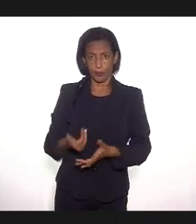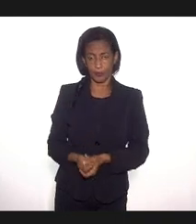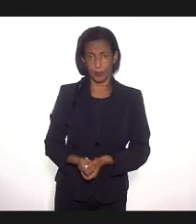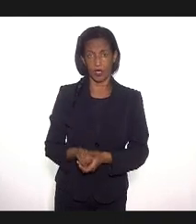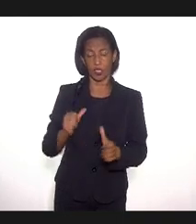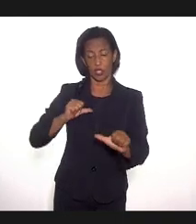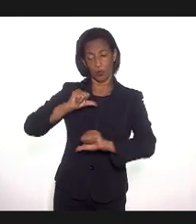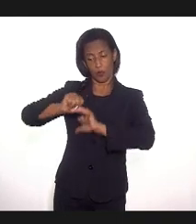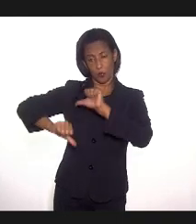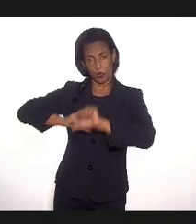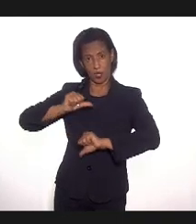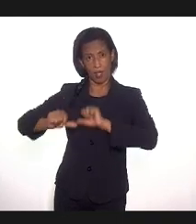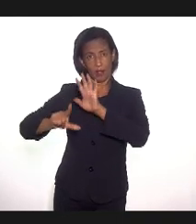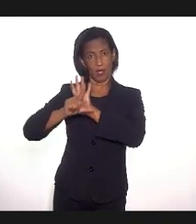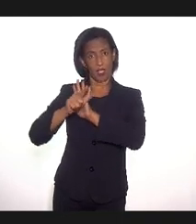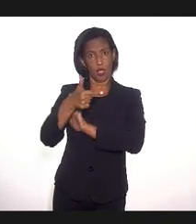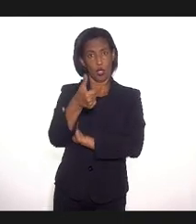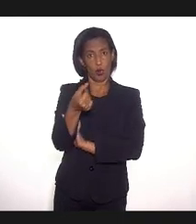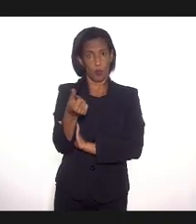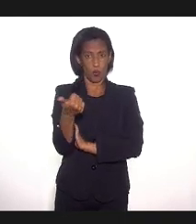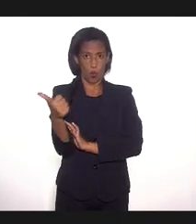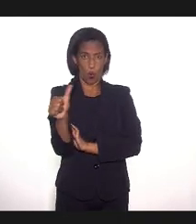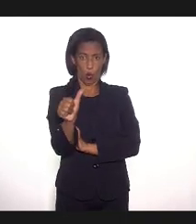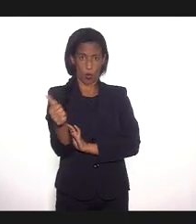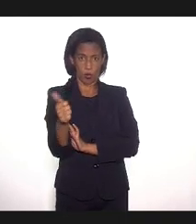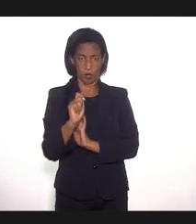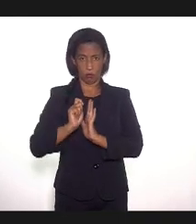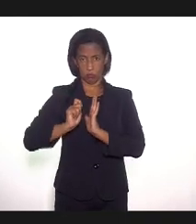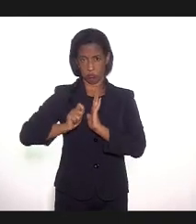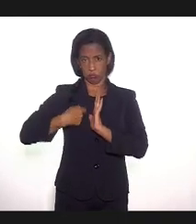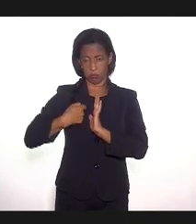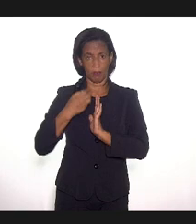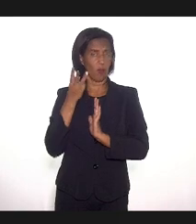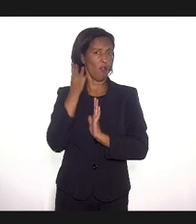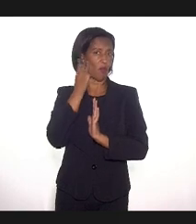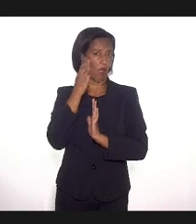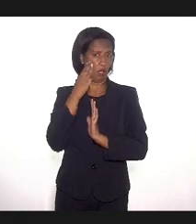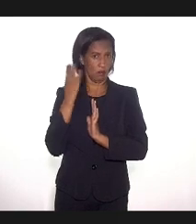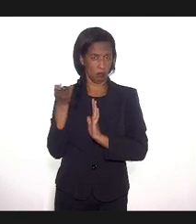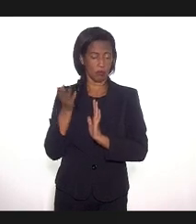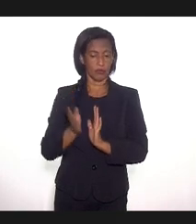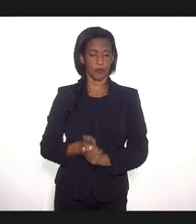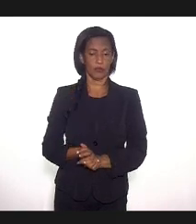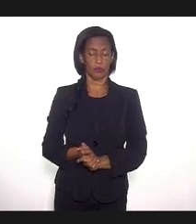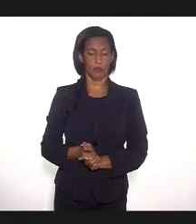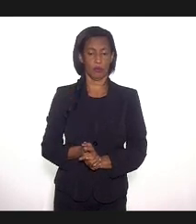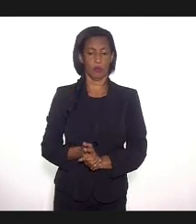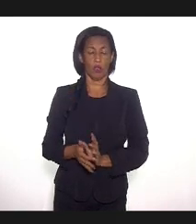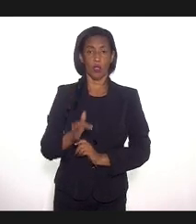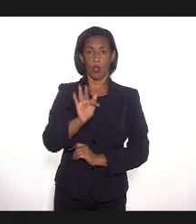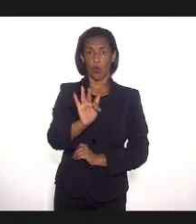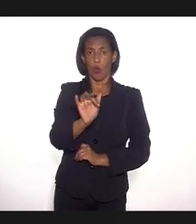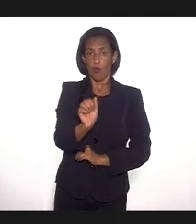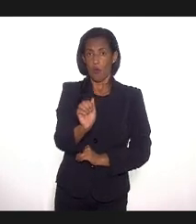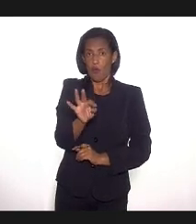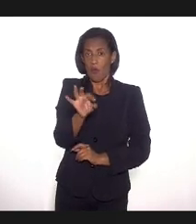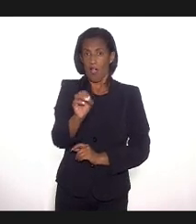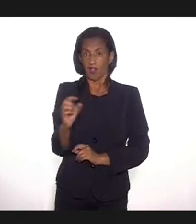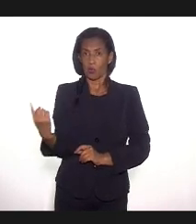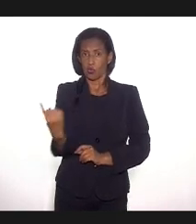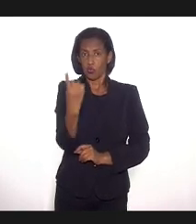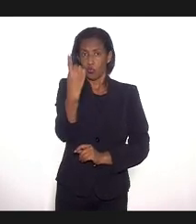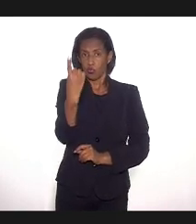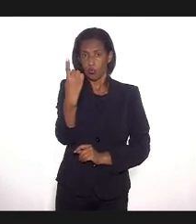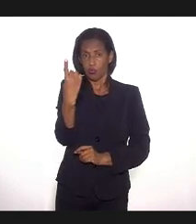de 2011, assinalado pelo Valdec Carneiro. O fato de um decreto que